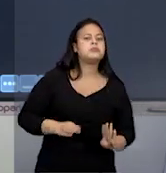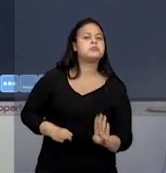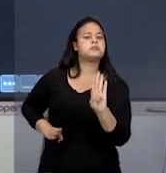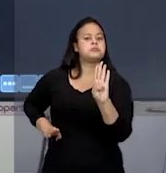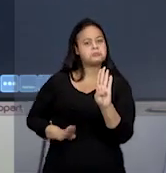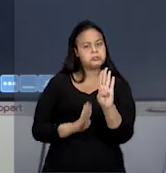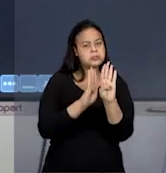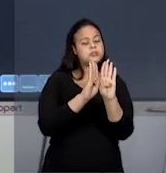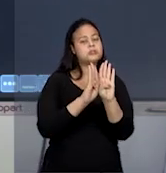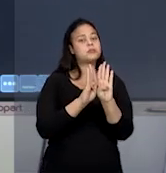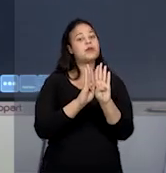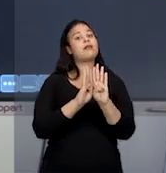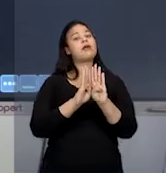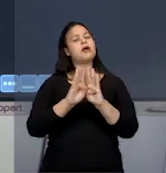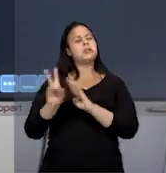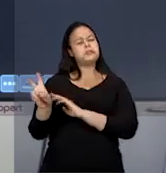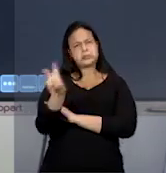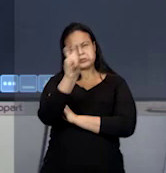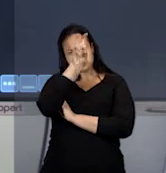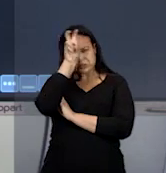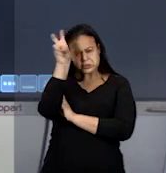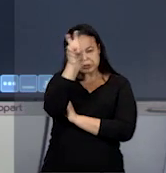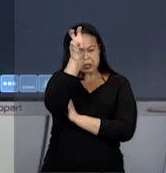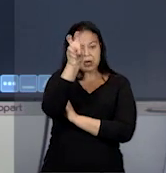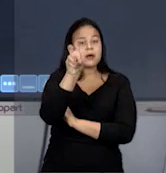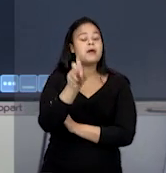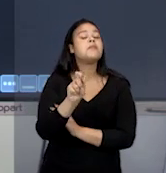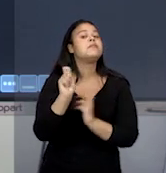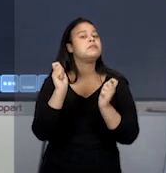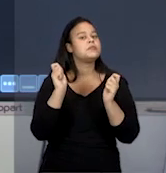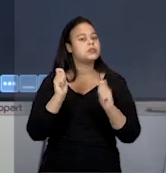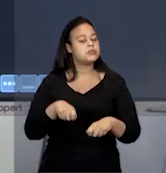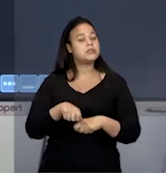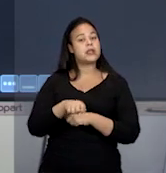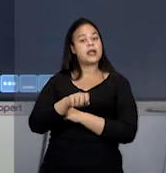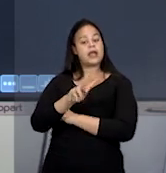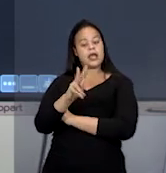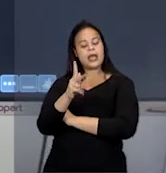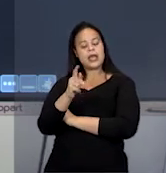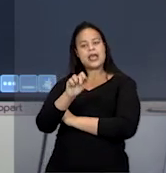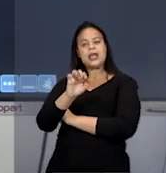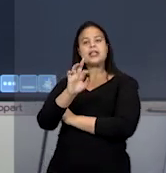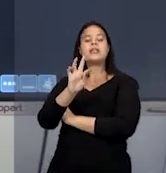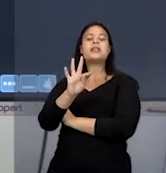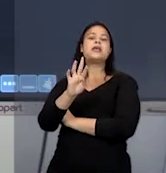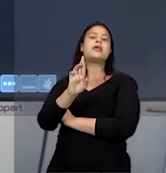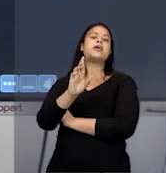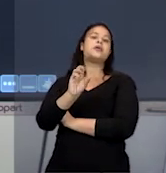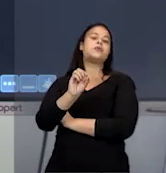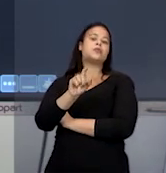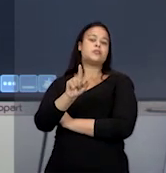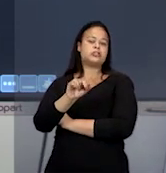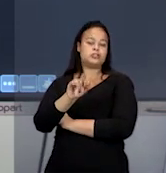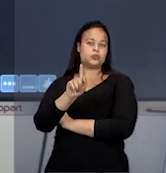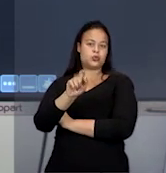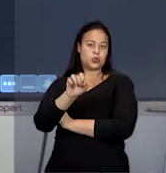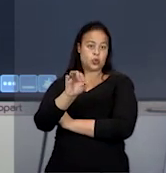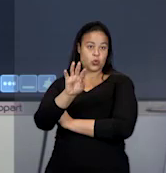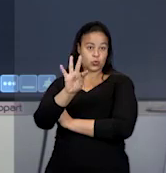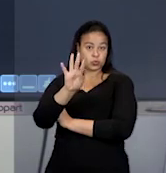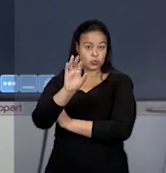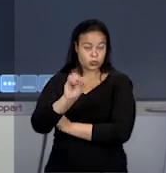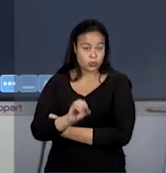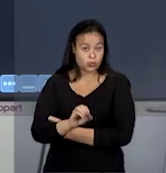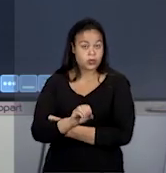duplo heterozigoto. Então, ó, pigmento preto produzido, pigmento laranja produzindo. E aqui albino. Alternativa